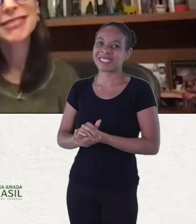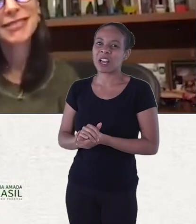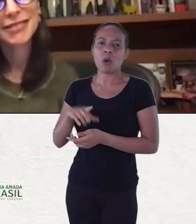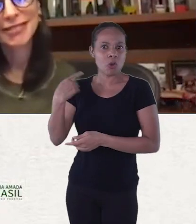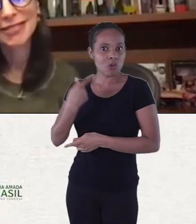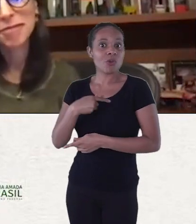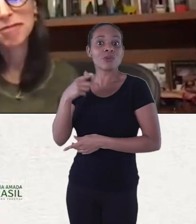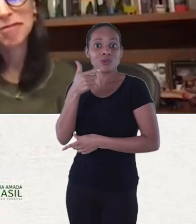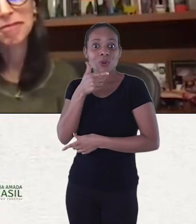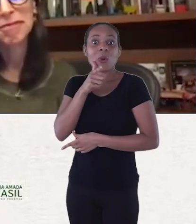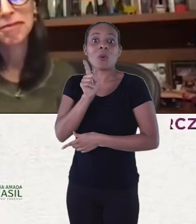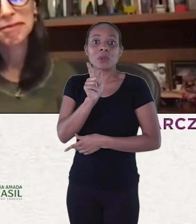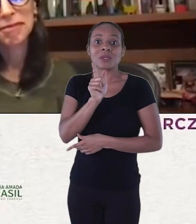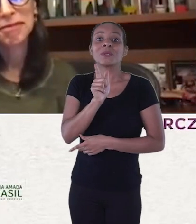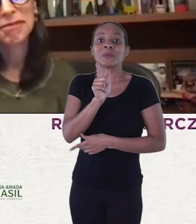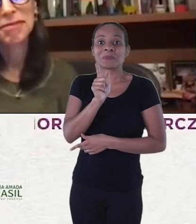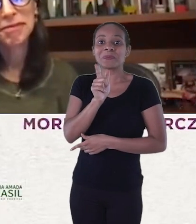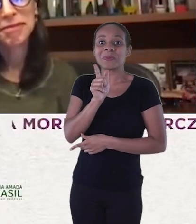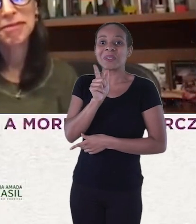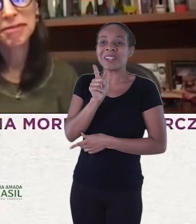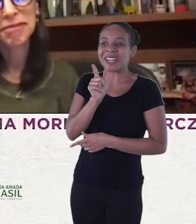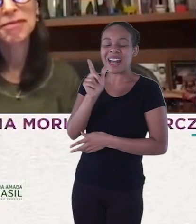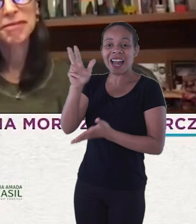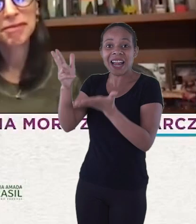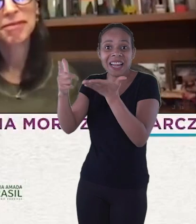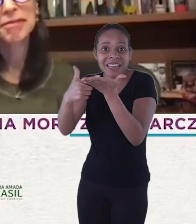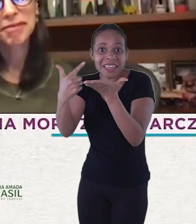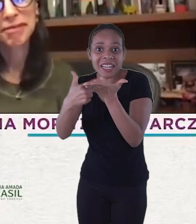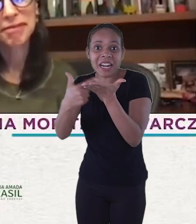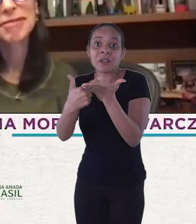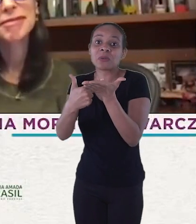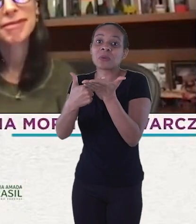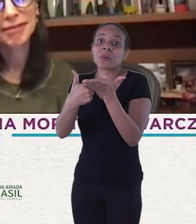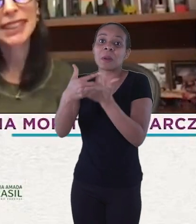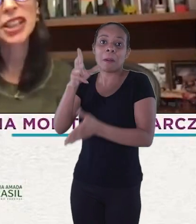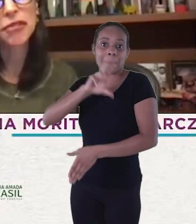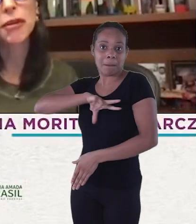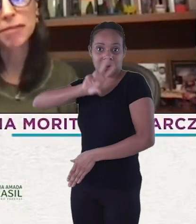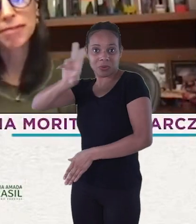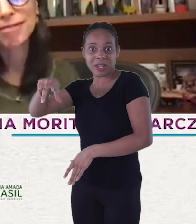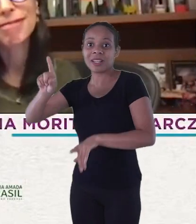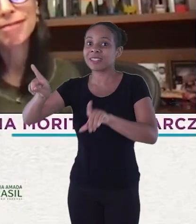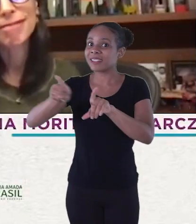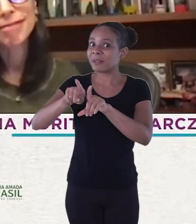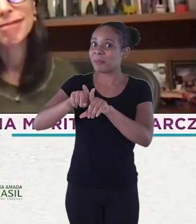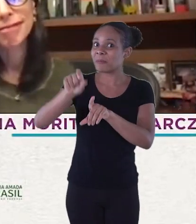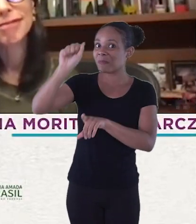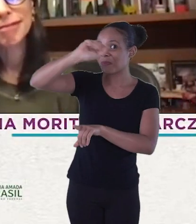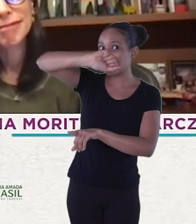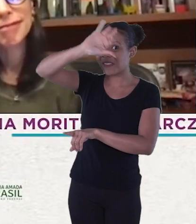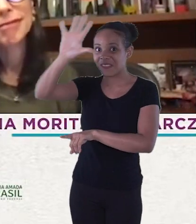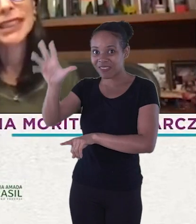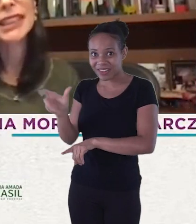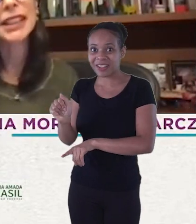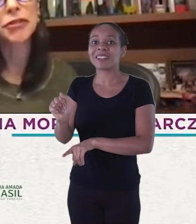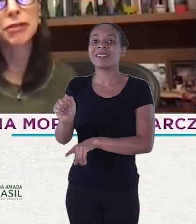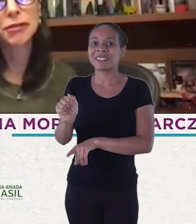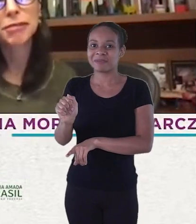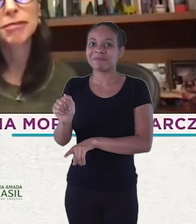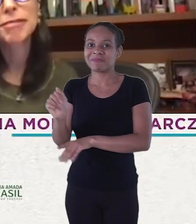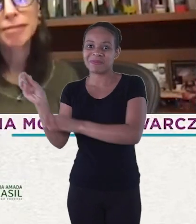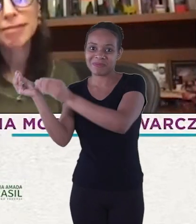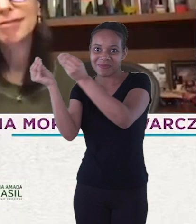da literatura brasileira, portuguesa contemporânea, portuguesa e africana, contemporânea para cá, né? Já faz